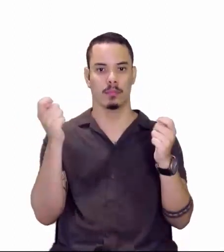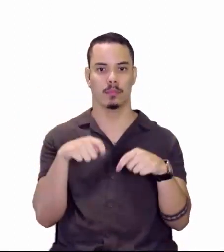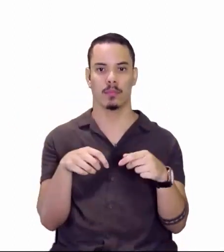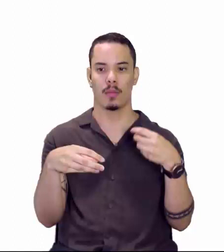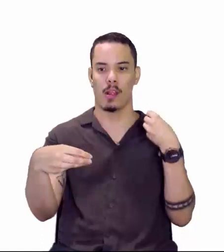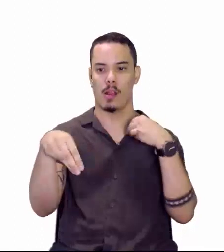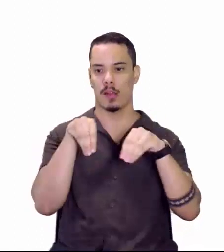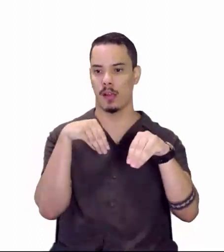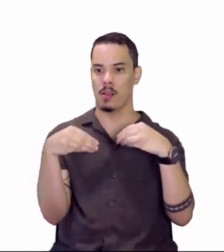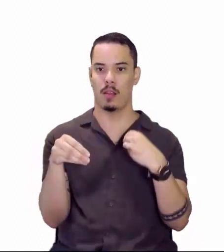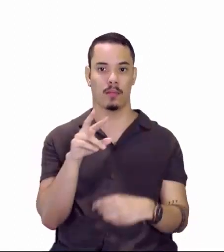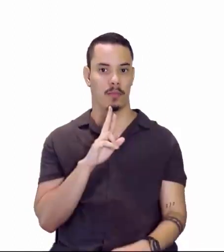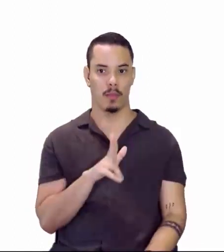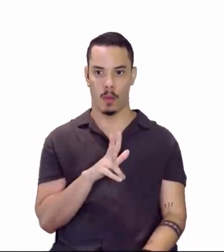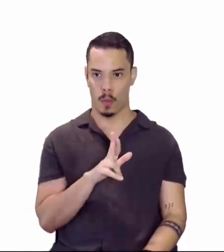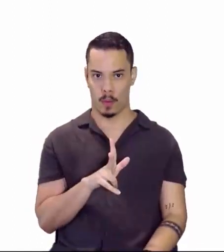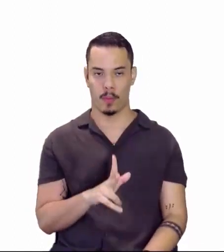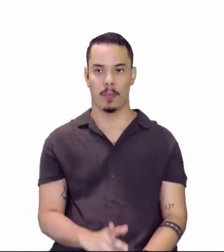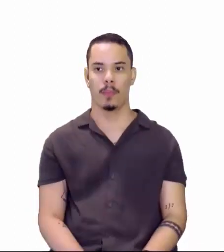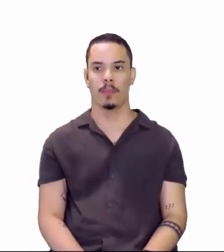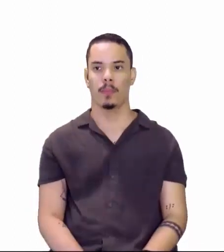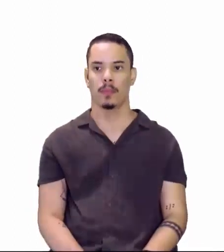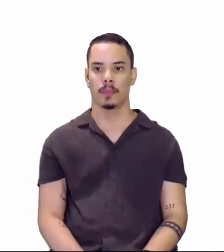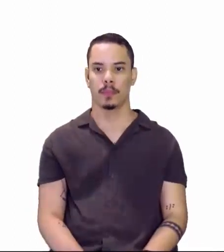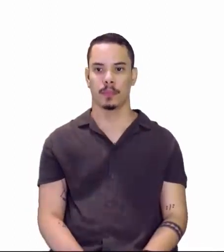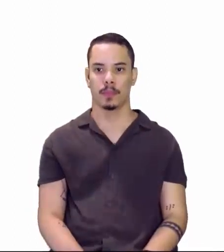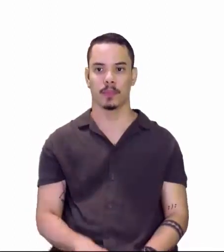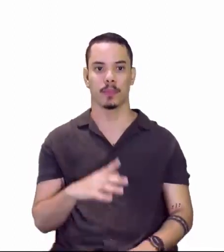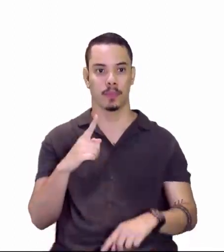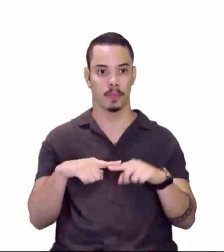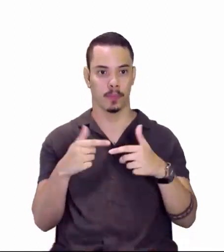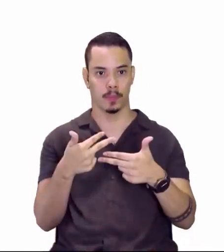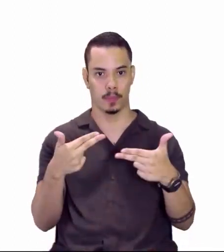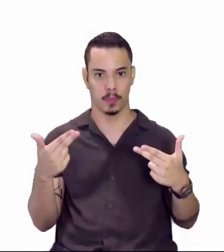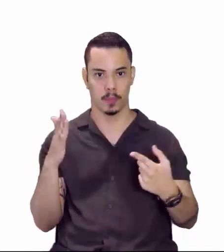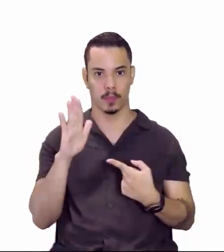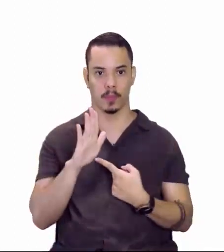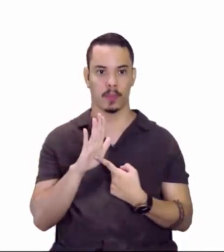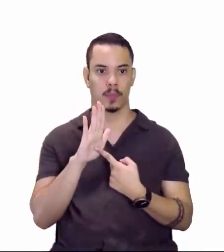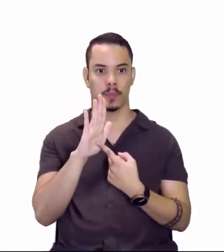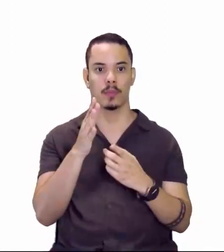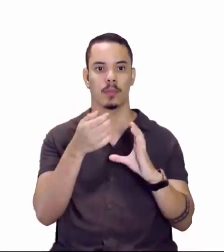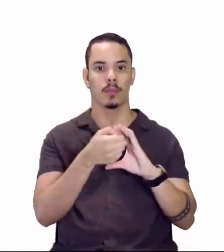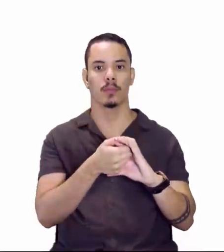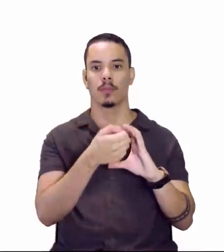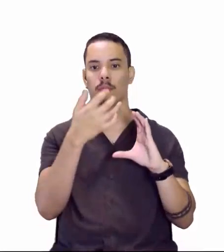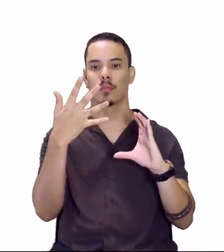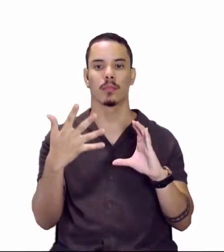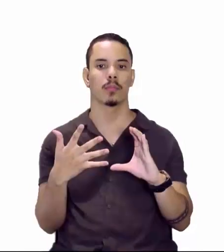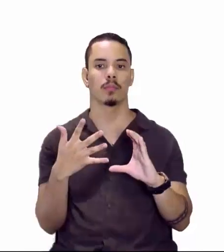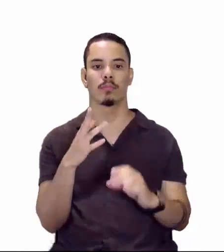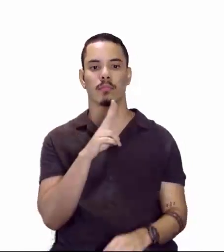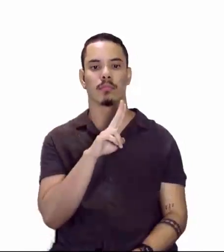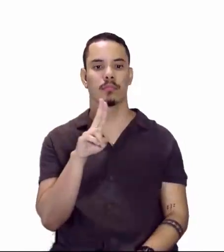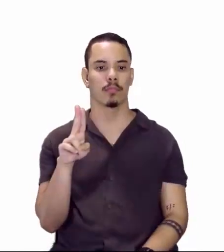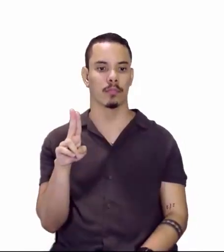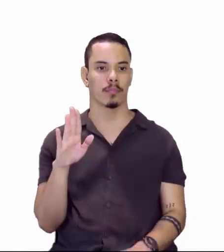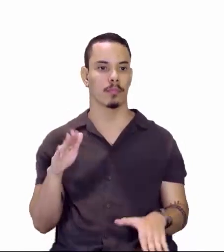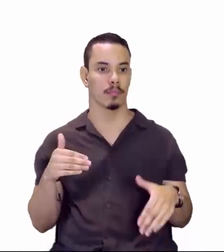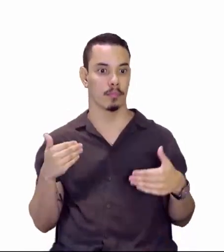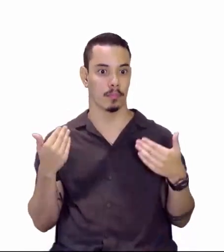são maleáveis. Os elementos que apresentam essas características são